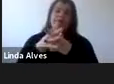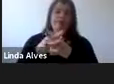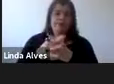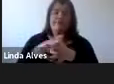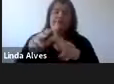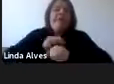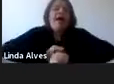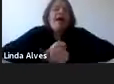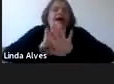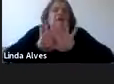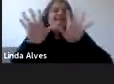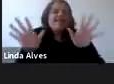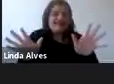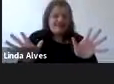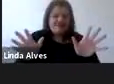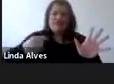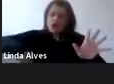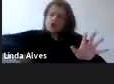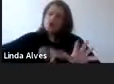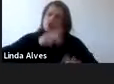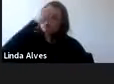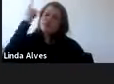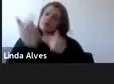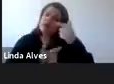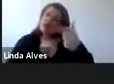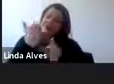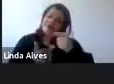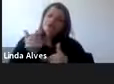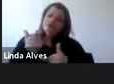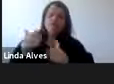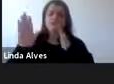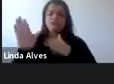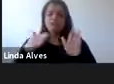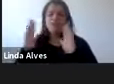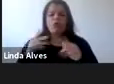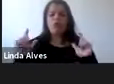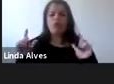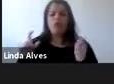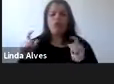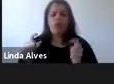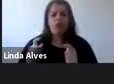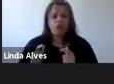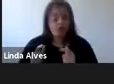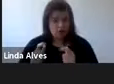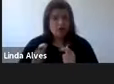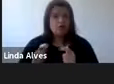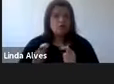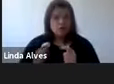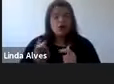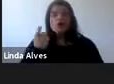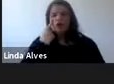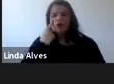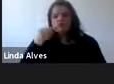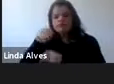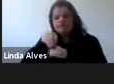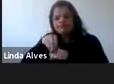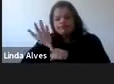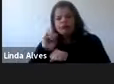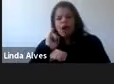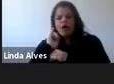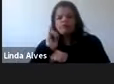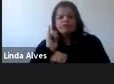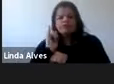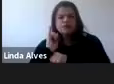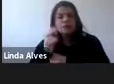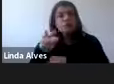nós, trabalhadores. Claro que aí cai a demanda de produção. Então, em virtude da queda de demanda de produção, nós até soltamos um informativo, divulgamos um informativo na